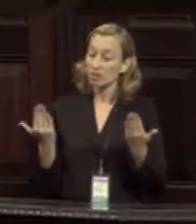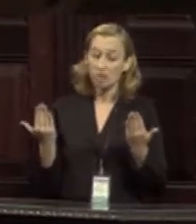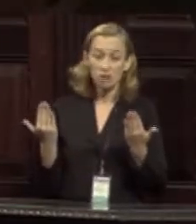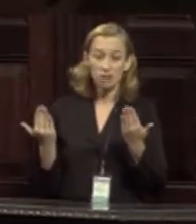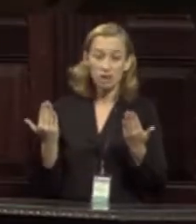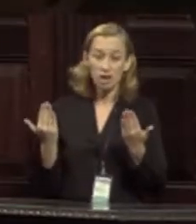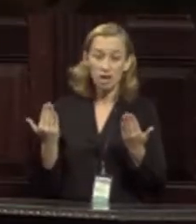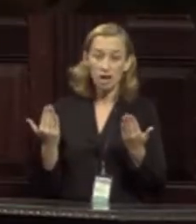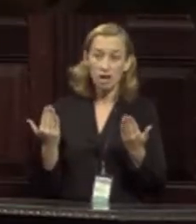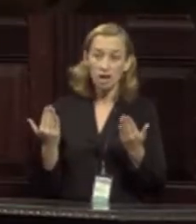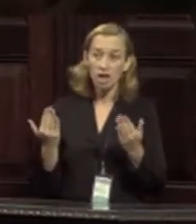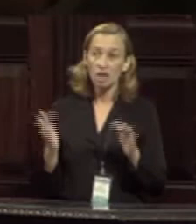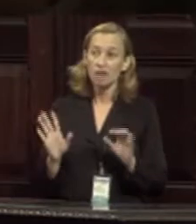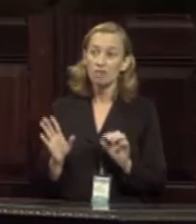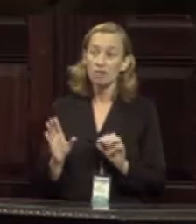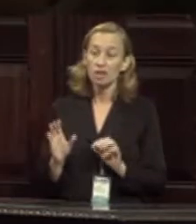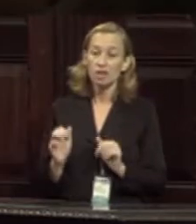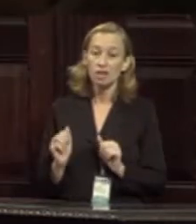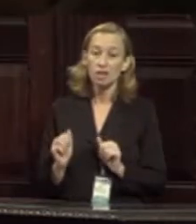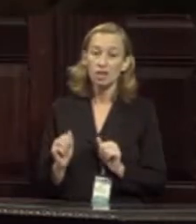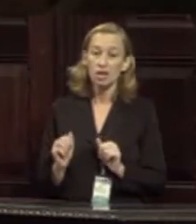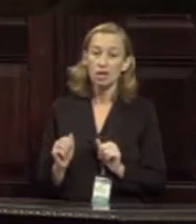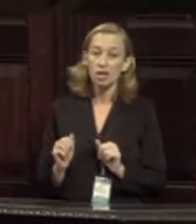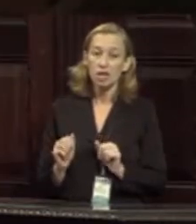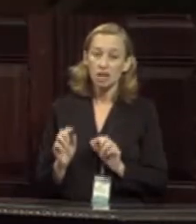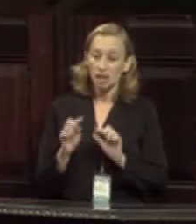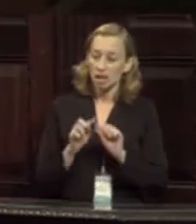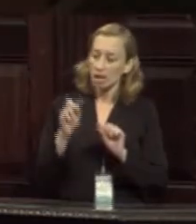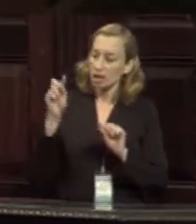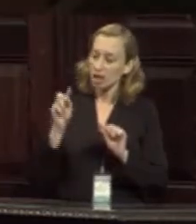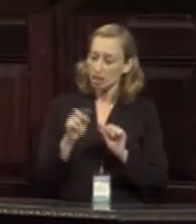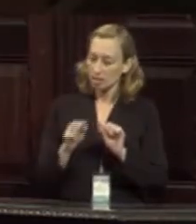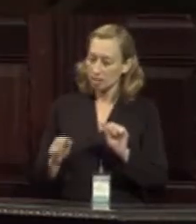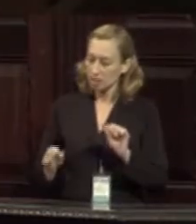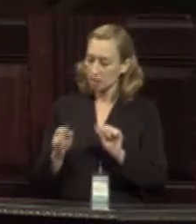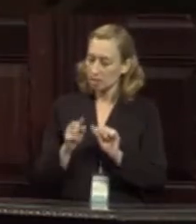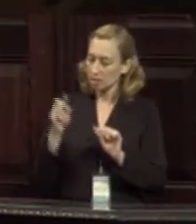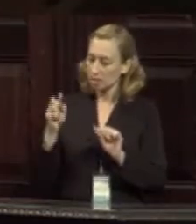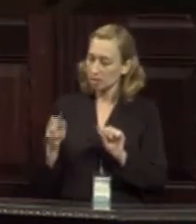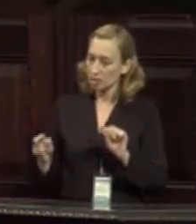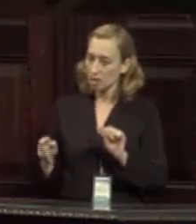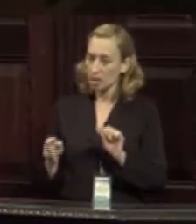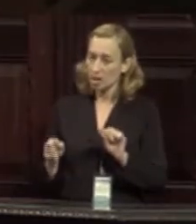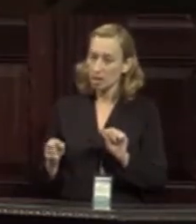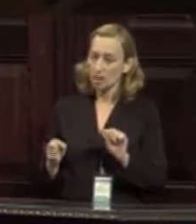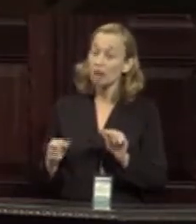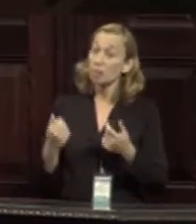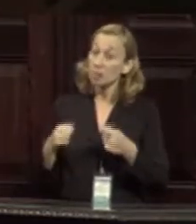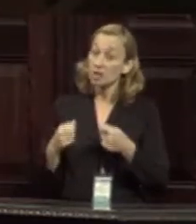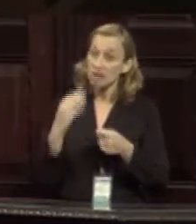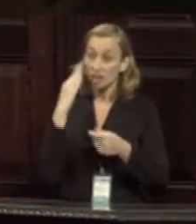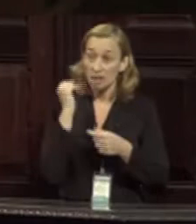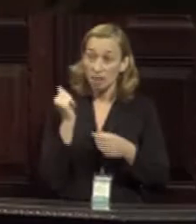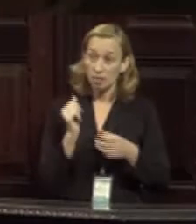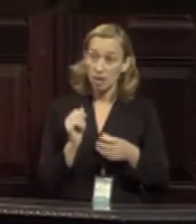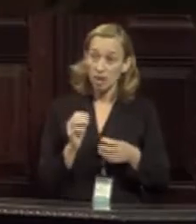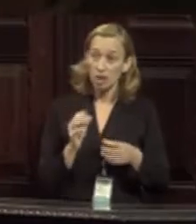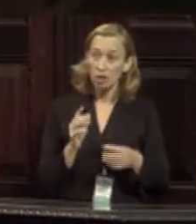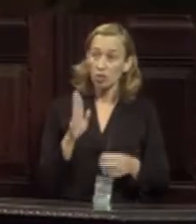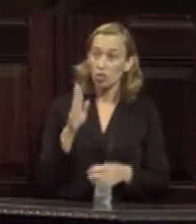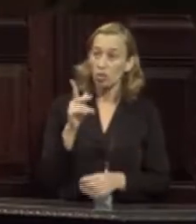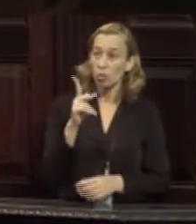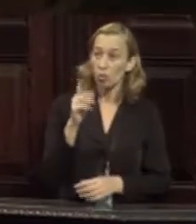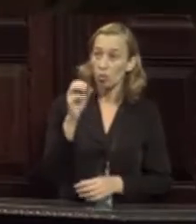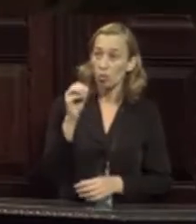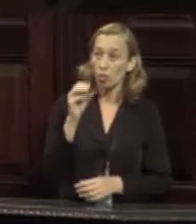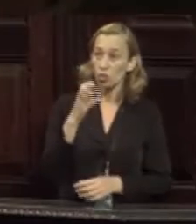taxa interna de retorno médio. Isto não existe, é poço a poço. E cada